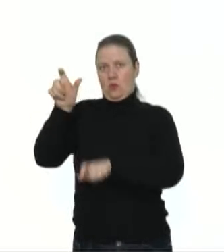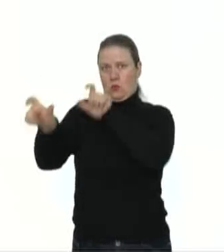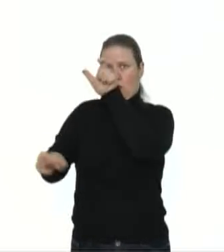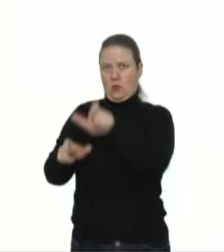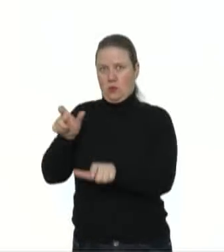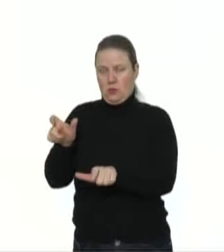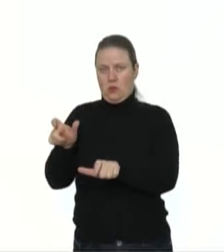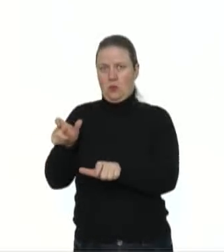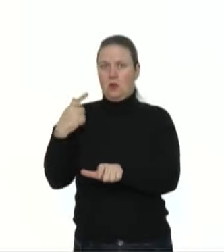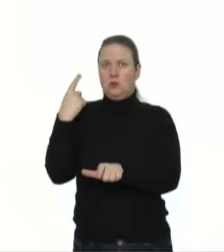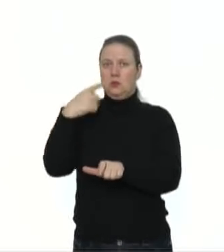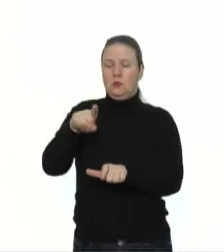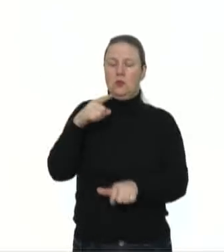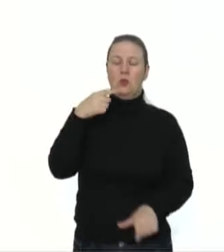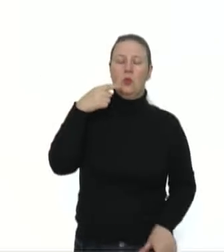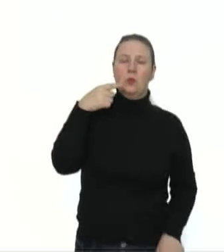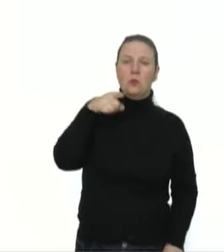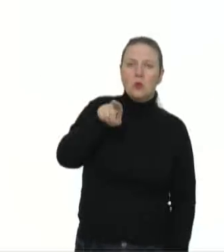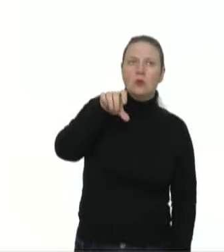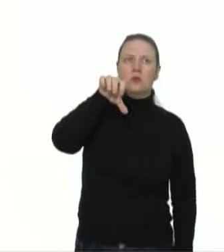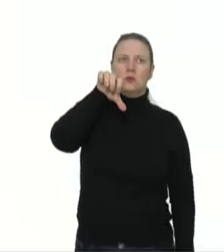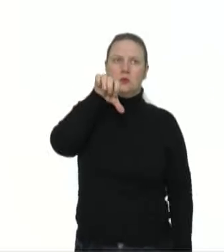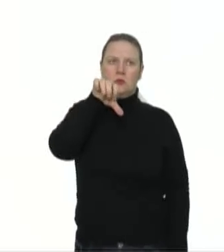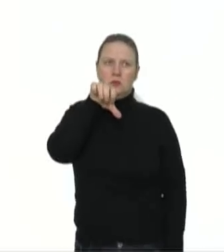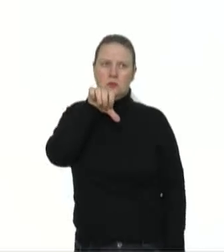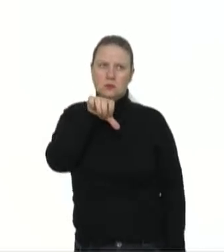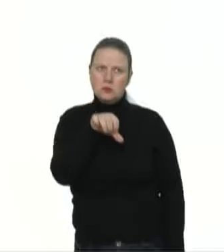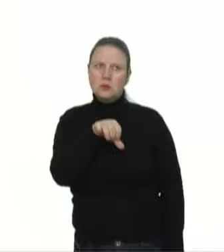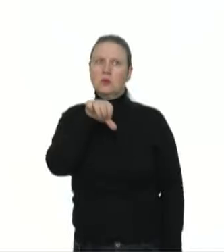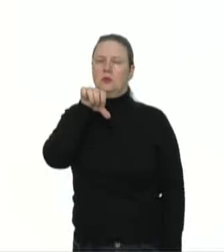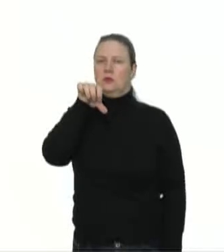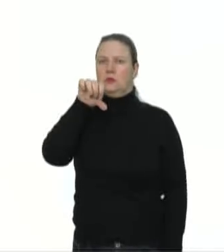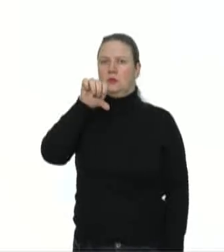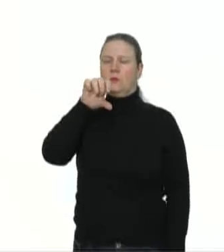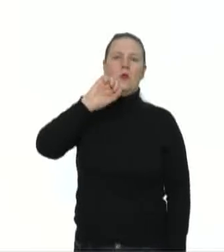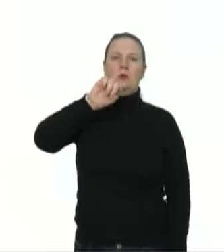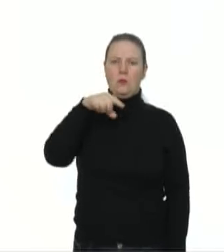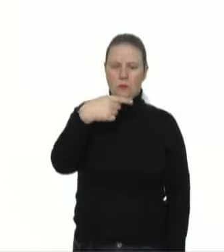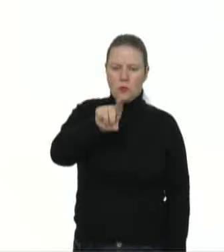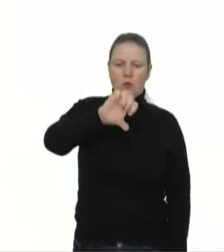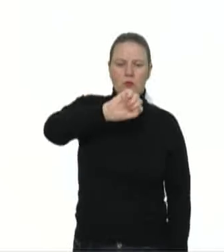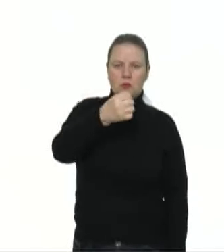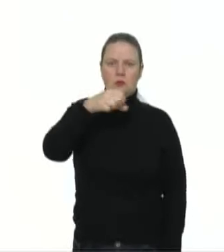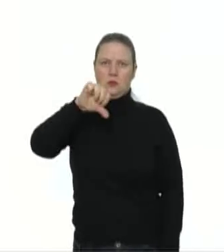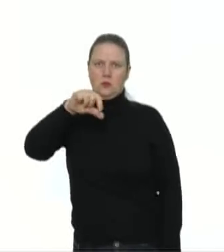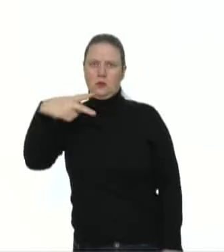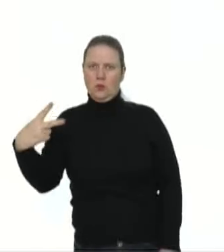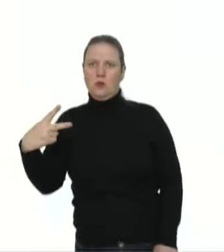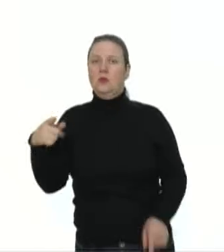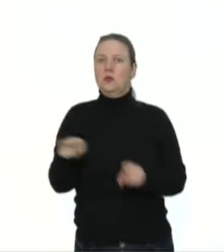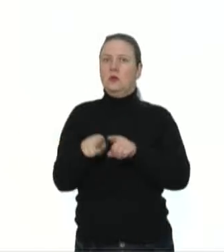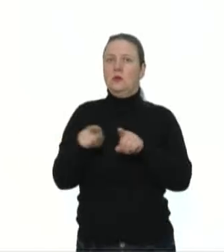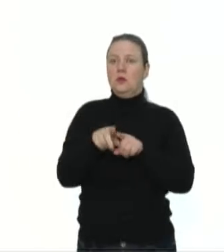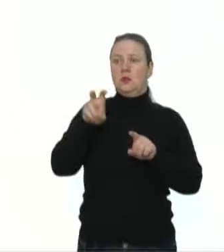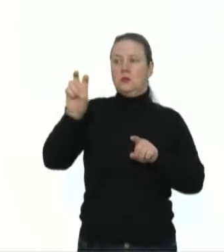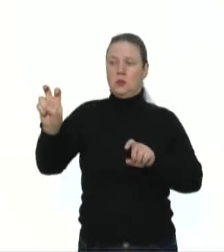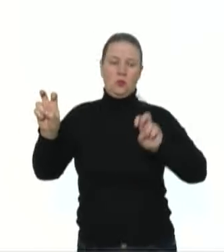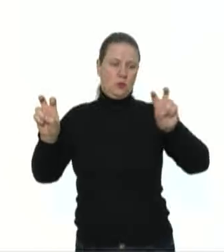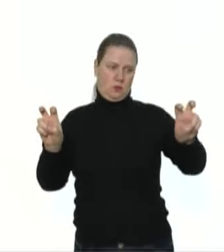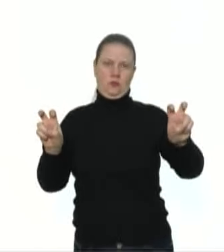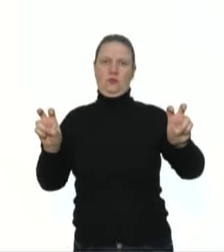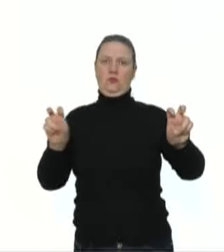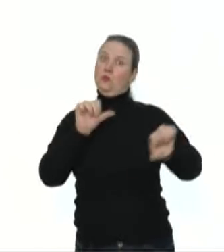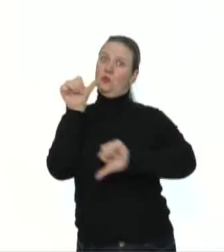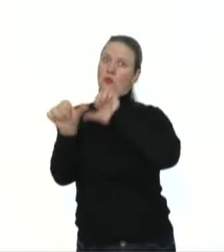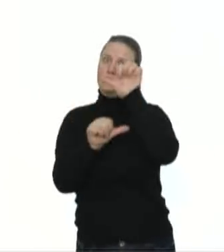após, ainda em 1892, o professor Naismith, o inventor do jogo, optou pelo jogo de 5 contra 5.